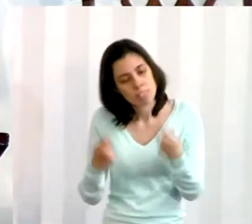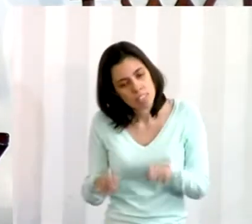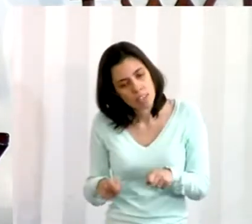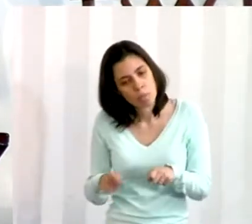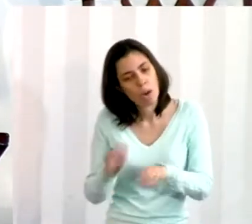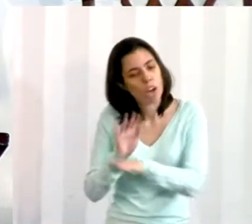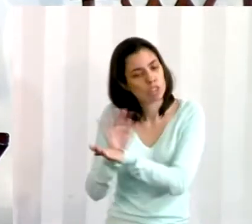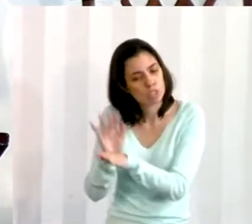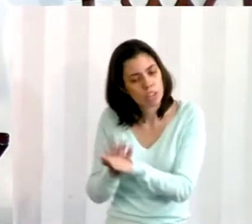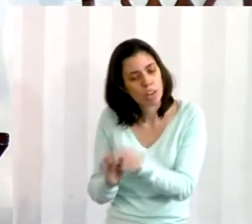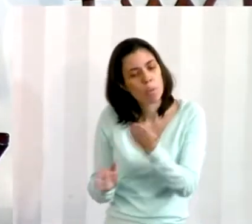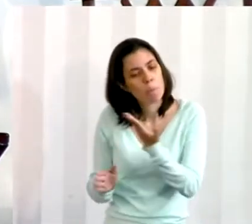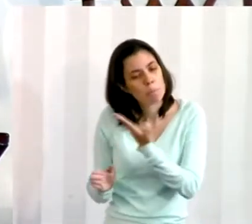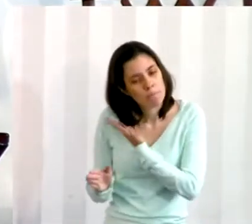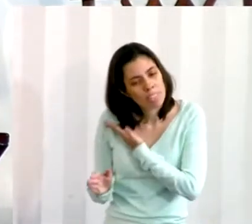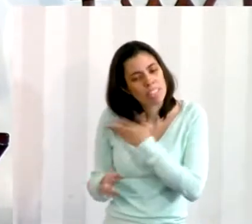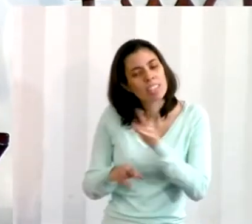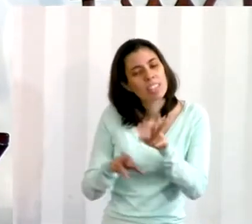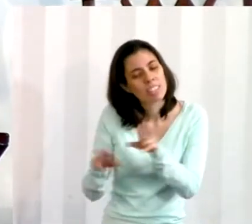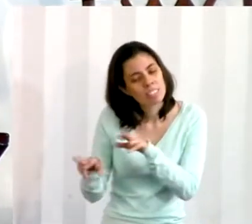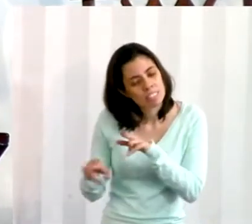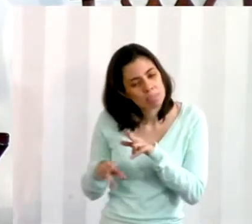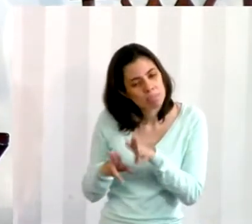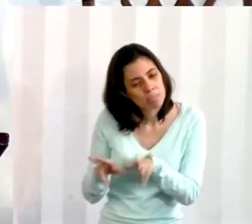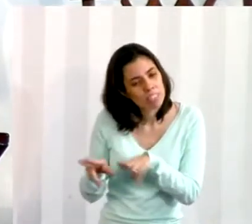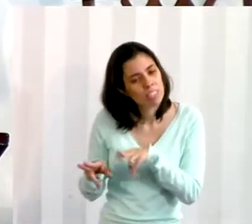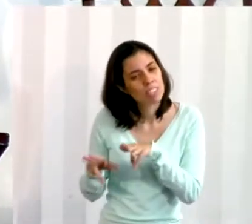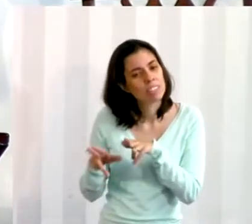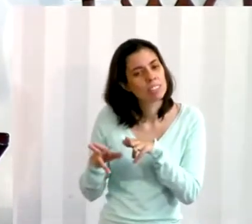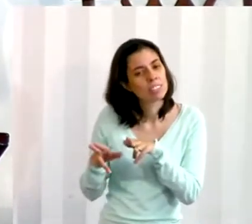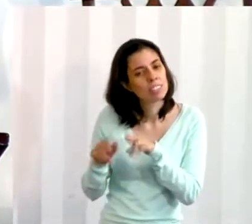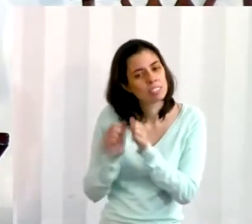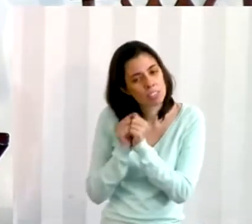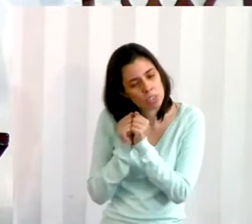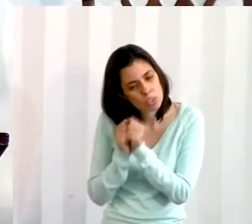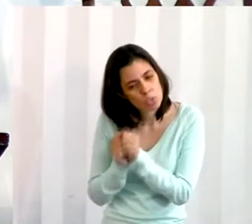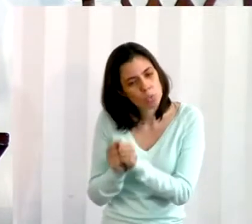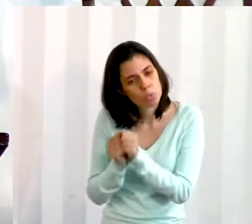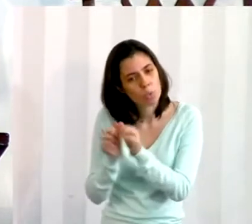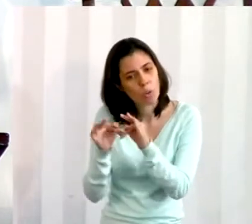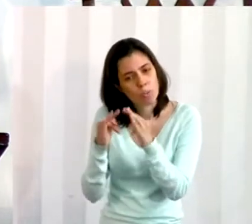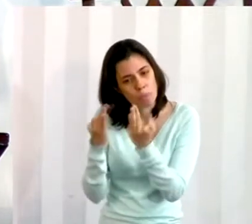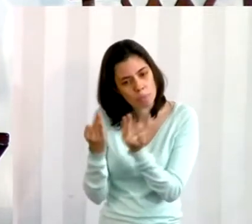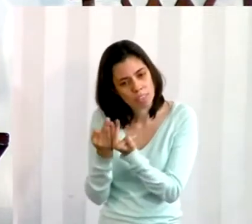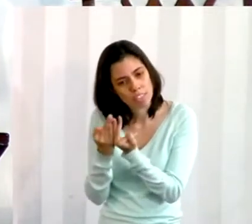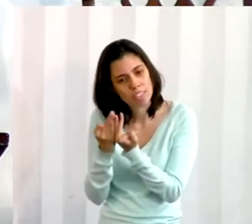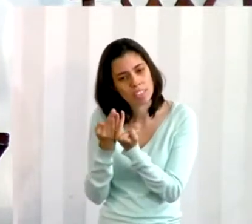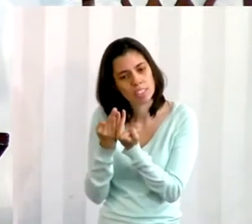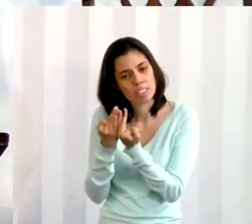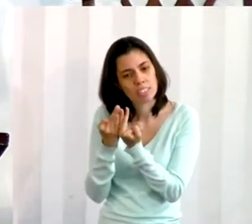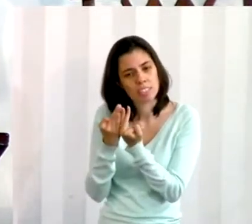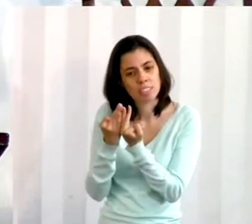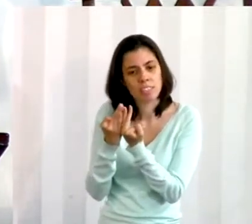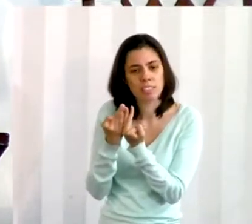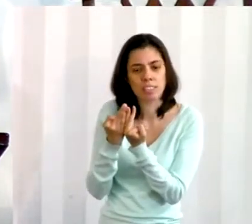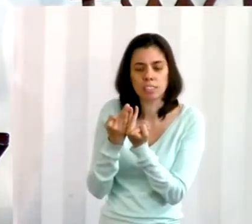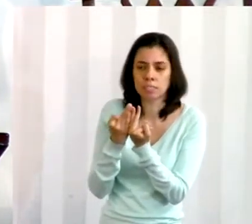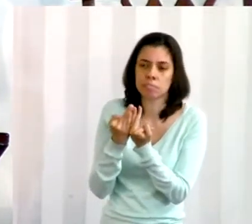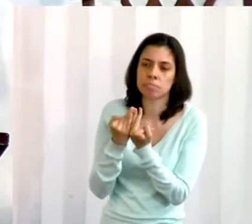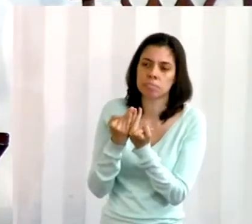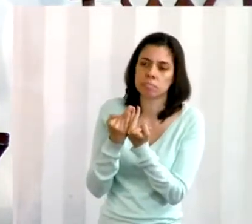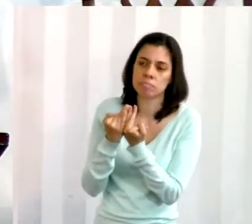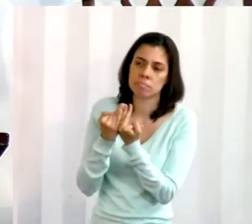irmãos. Por isso nós cuidamos das famílias enlutadas. Por isso nós procuramos interceder por estas